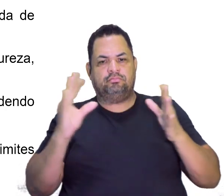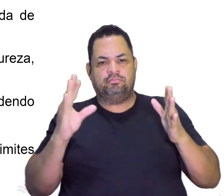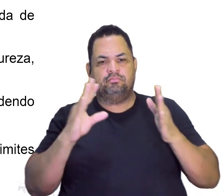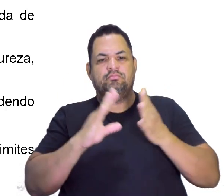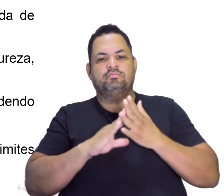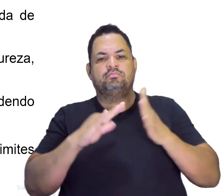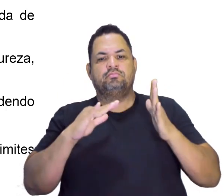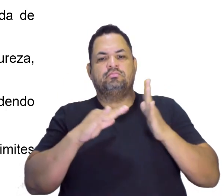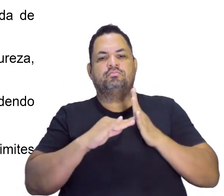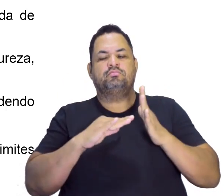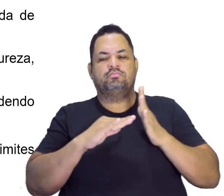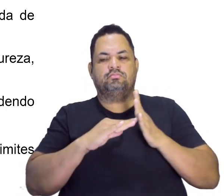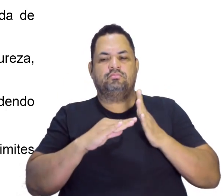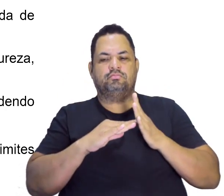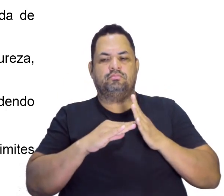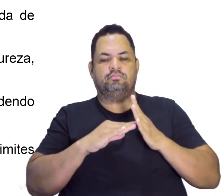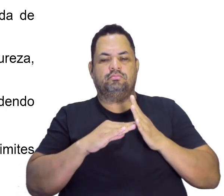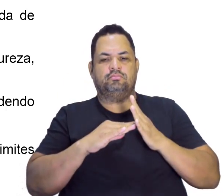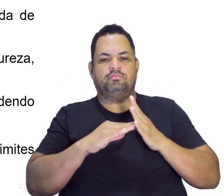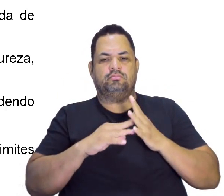liberdade limitada